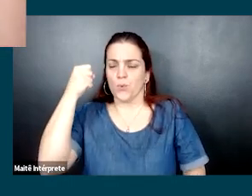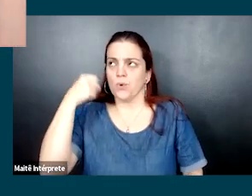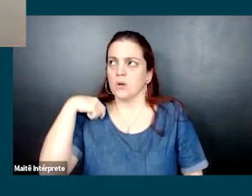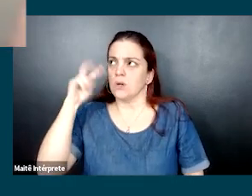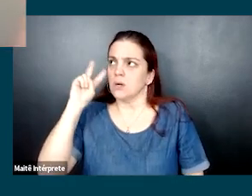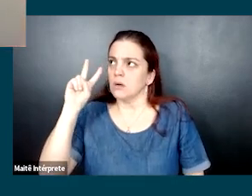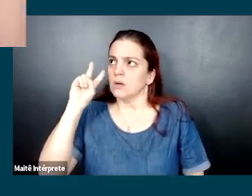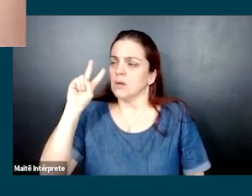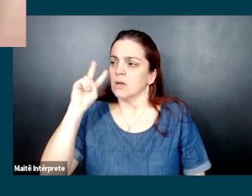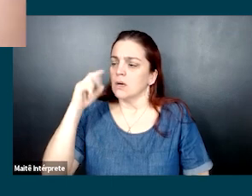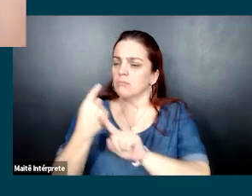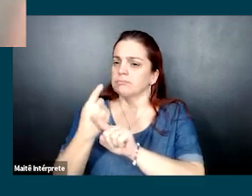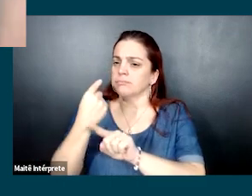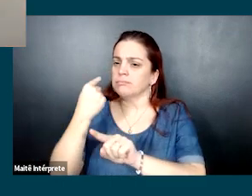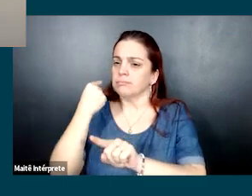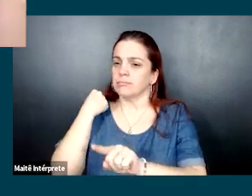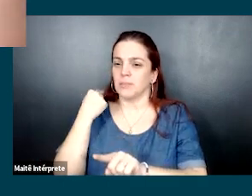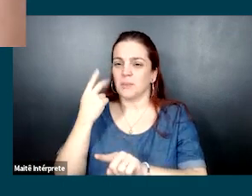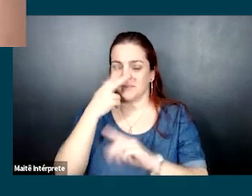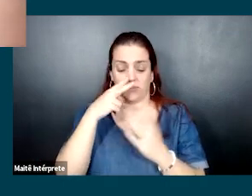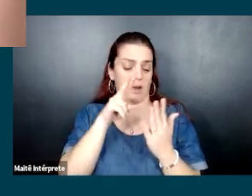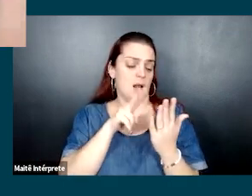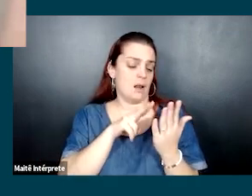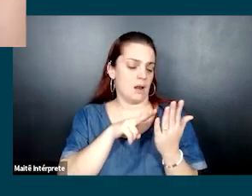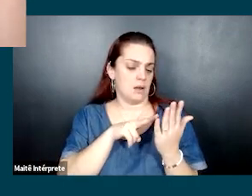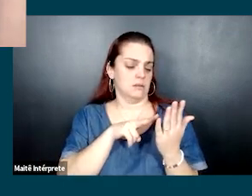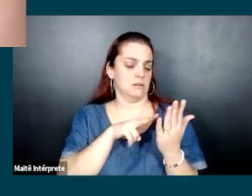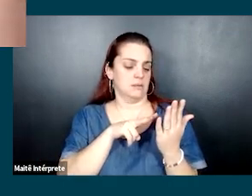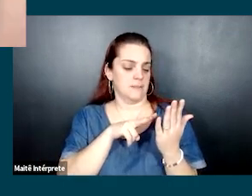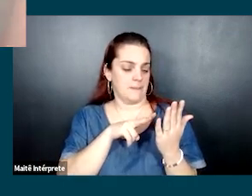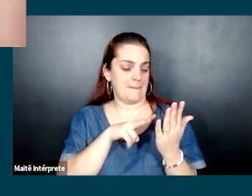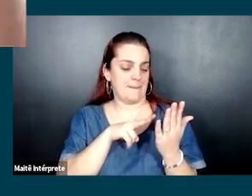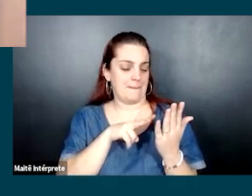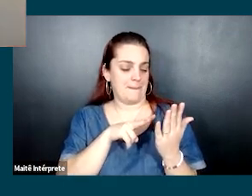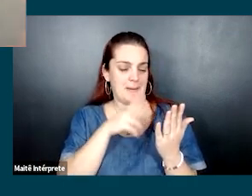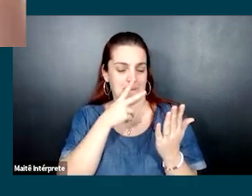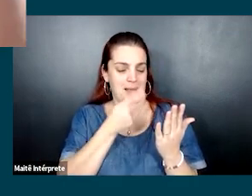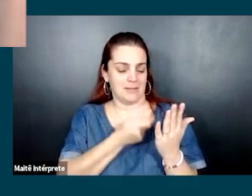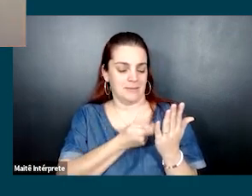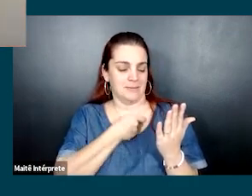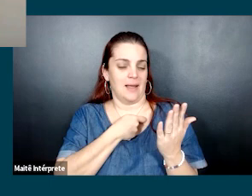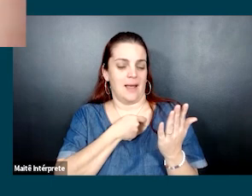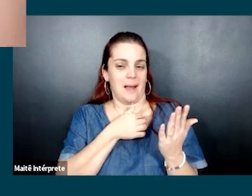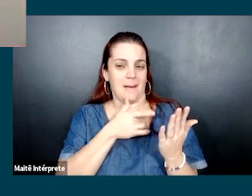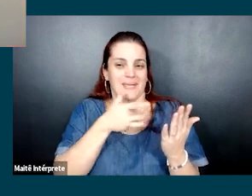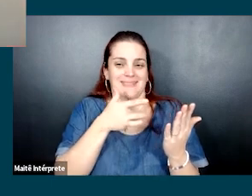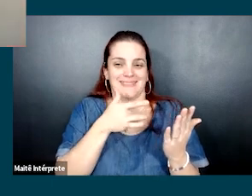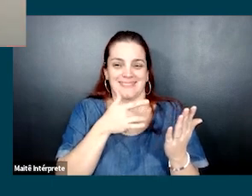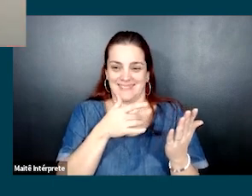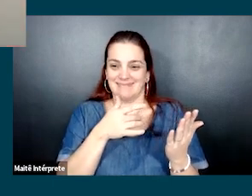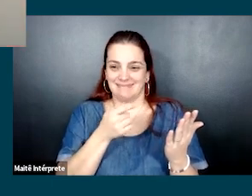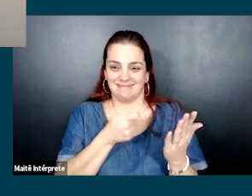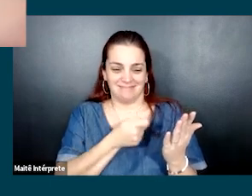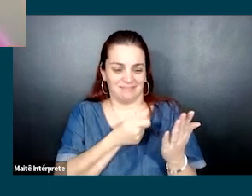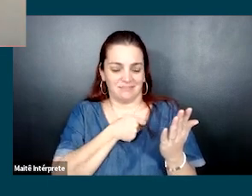Ela me impactou muito, né? E aí eu comecei a lembrar de várias coisas e refletir. Sabe quando a gente está lendo um livro, a gente bate o olho e aquilo se conecta com a gente